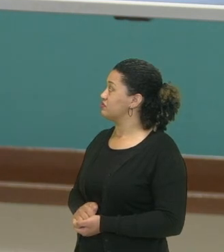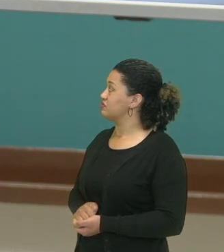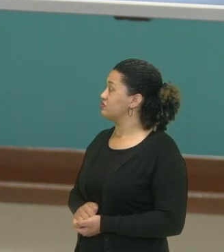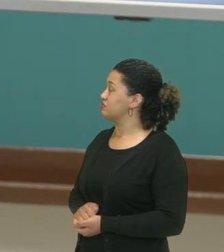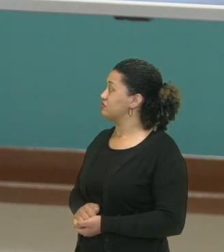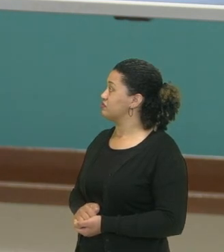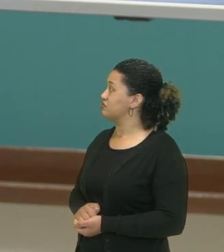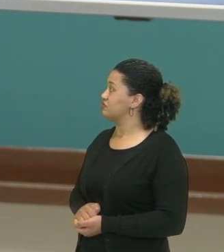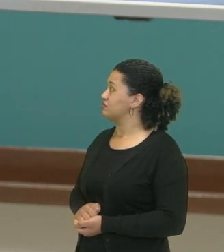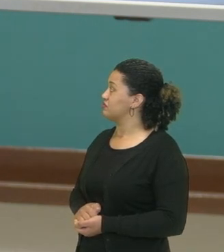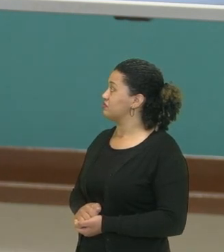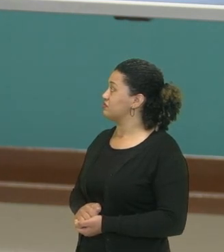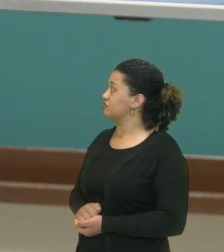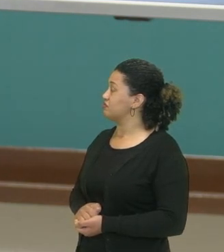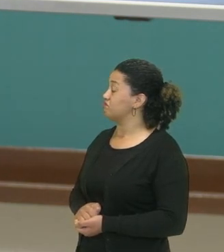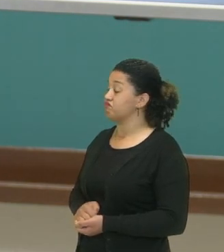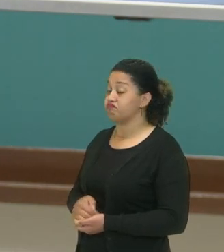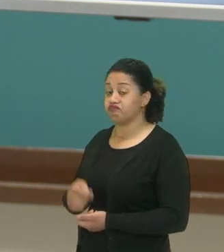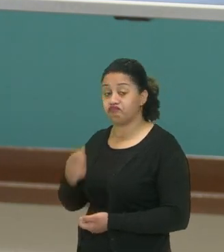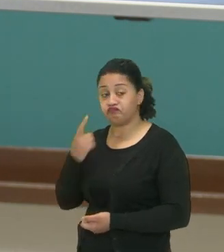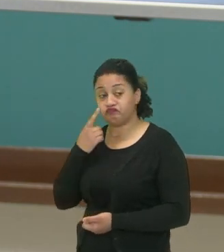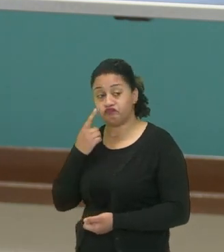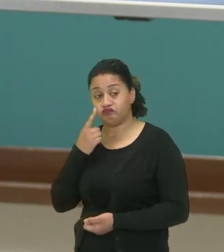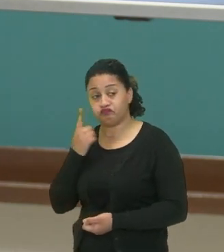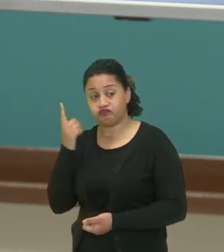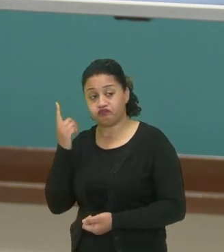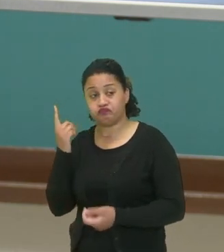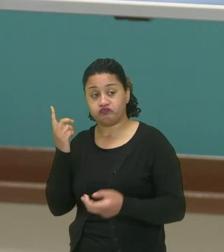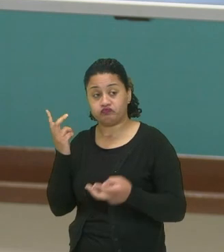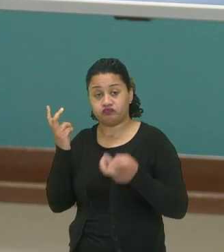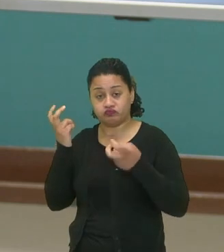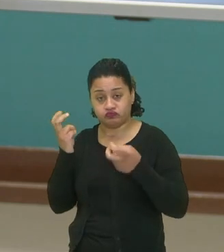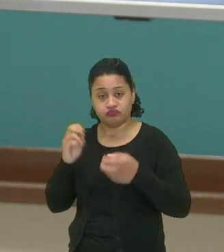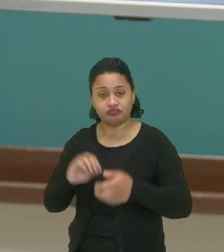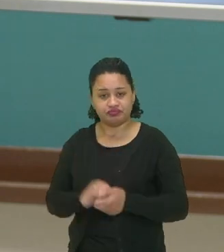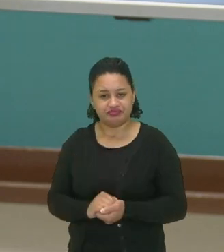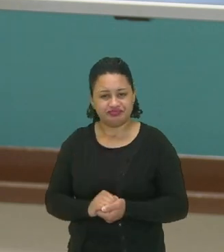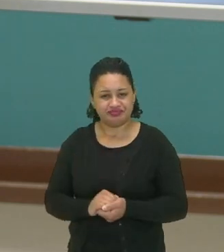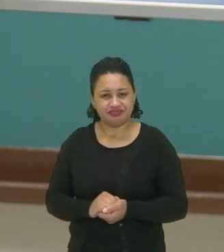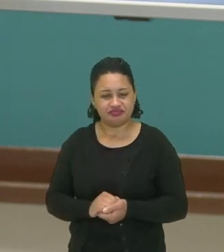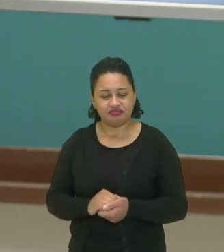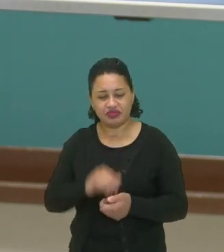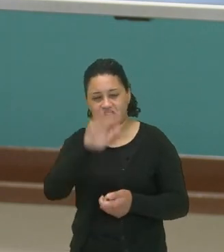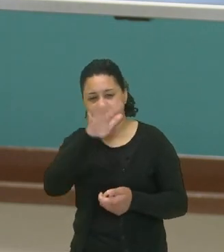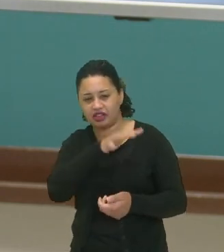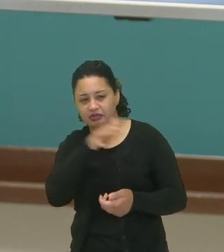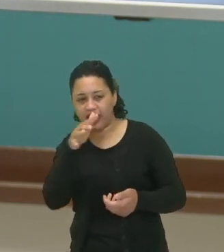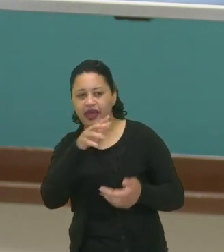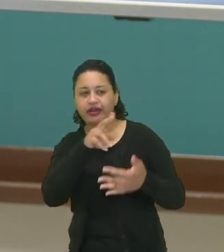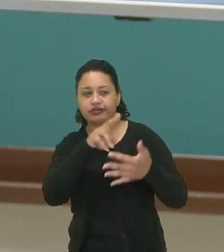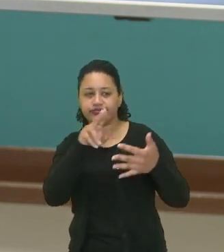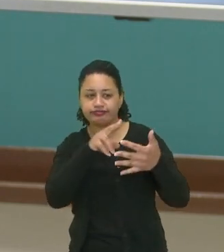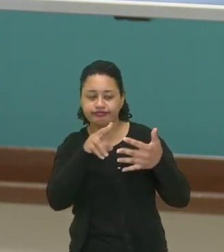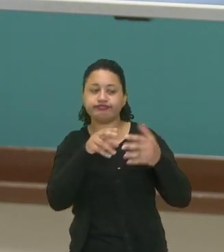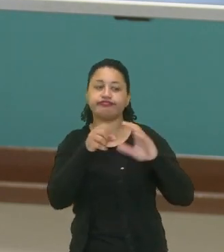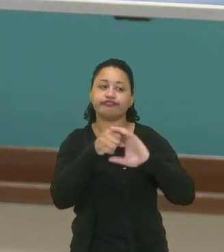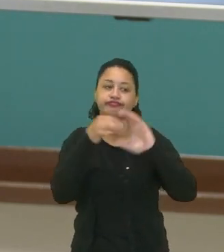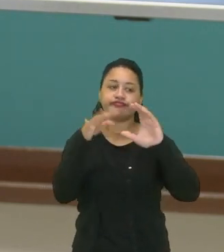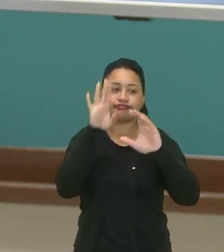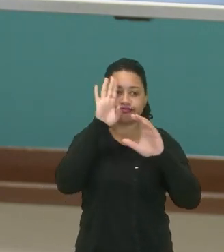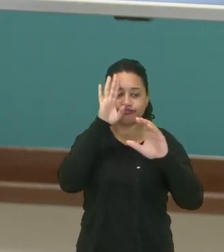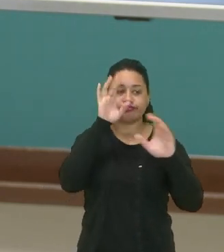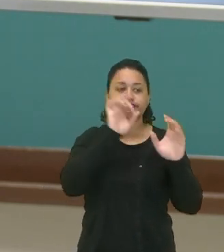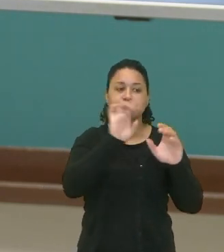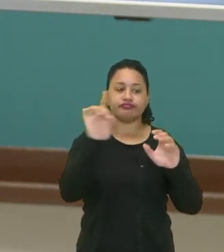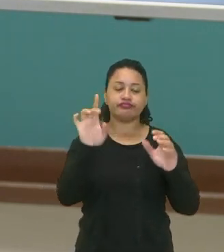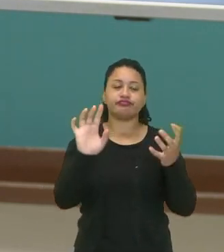semiárido. Semiárido por quê? Porque ele é quase árido. É aquele clima que não é o árido, não é ainda o seco, né? Sim, é